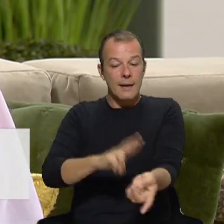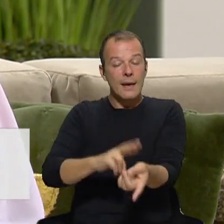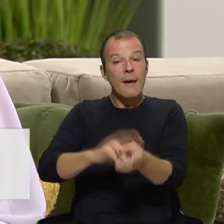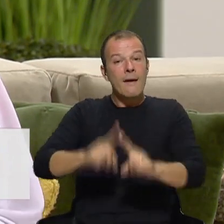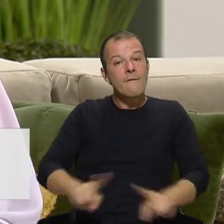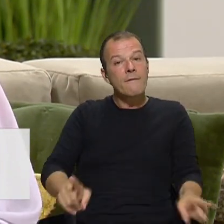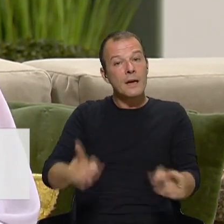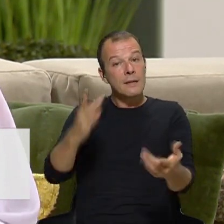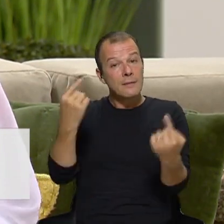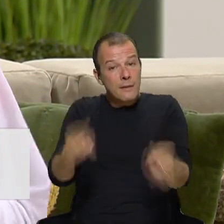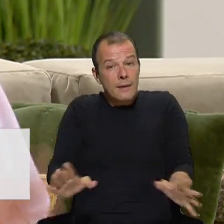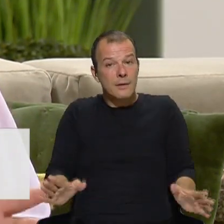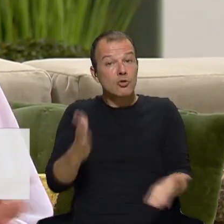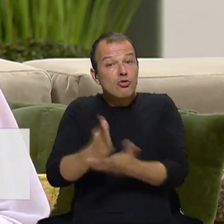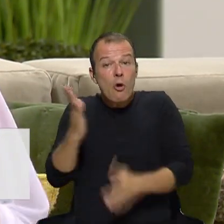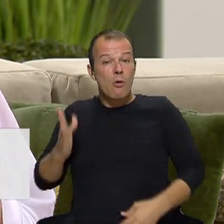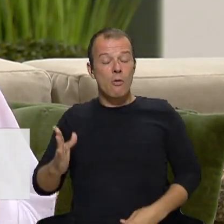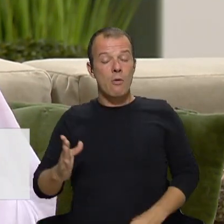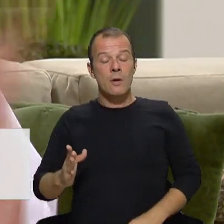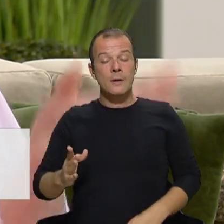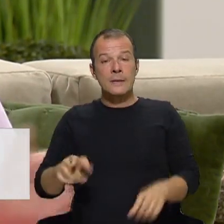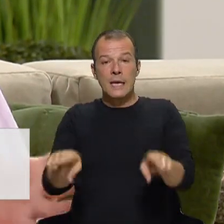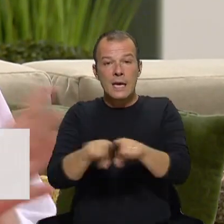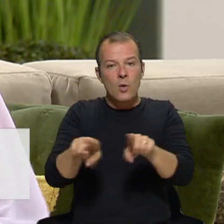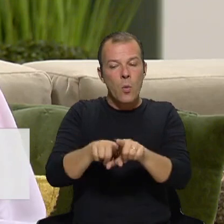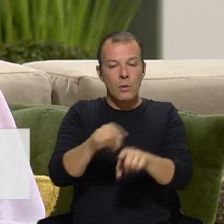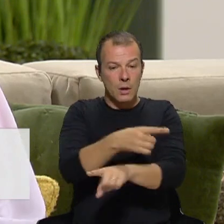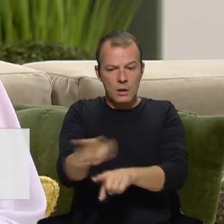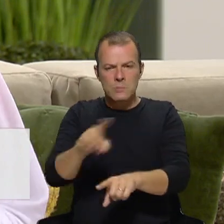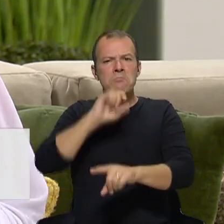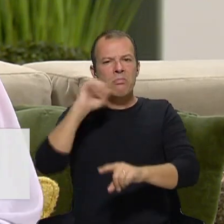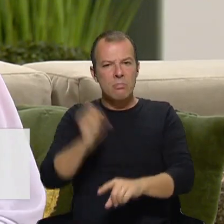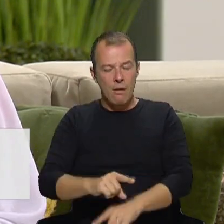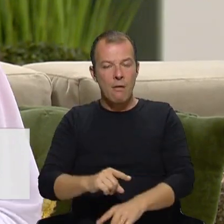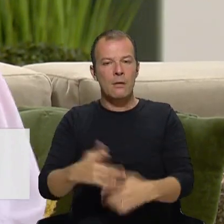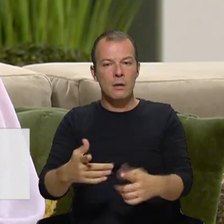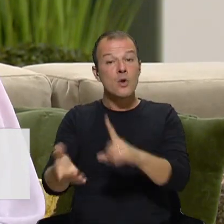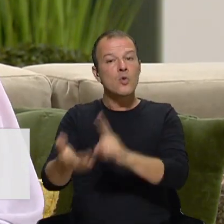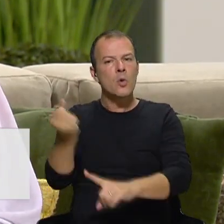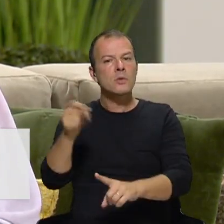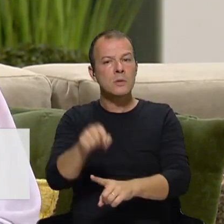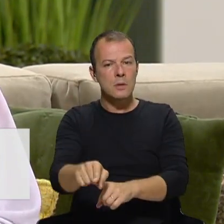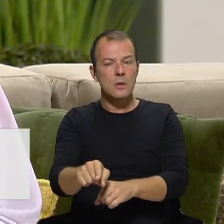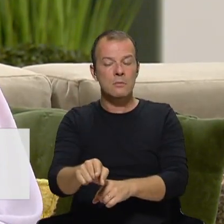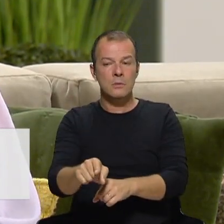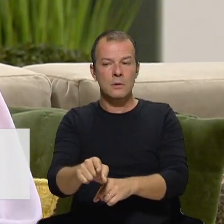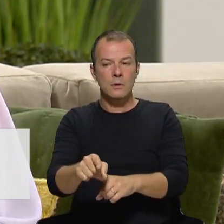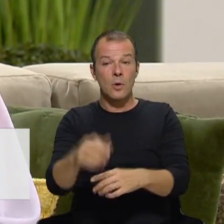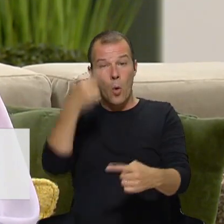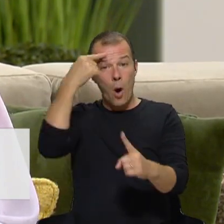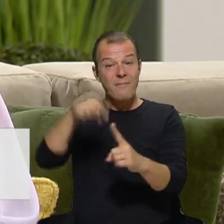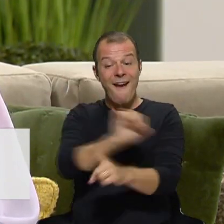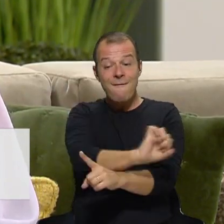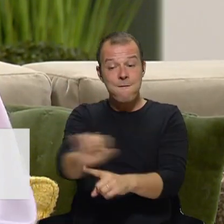diferente. São tão ou igualmente capazes de conseguir as suas